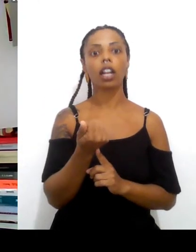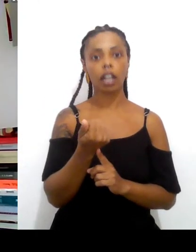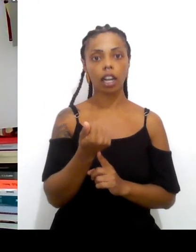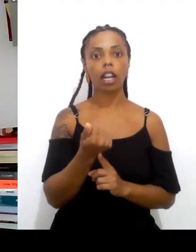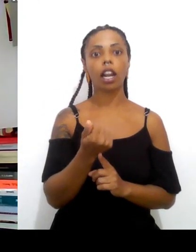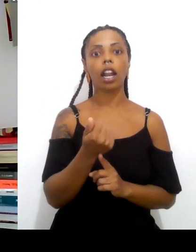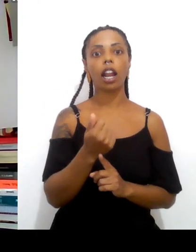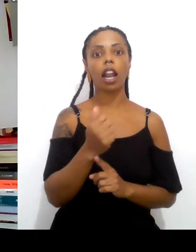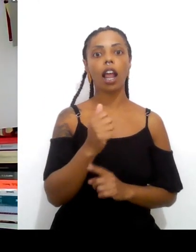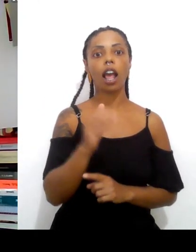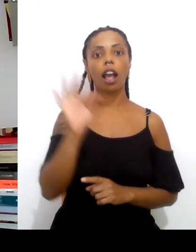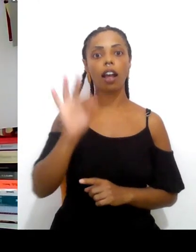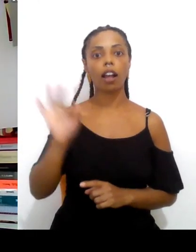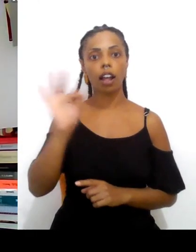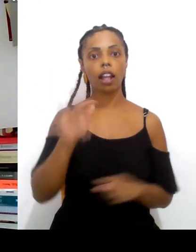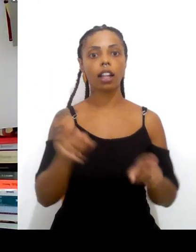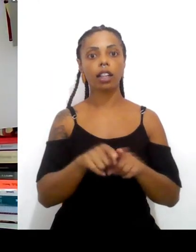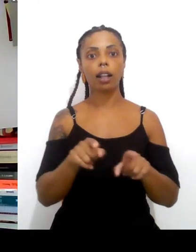professional